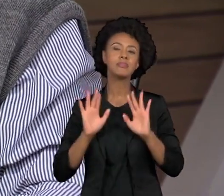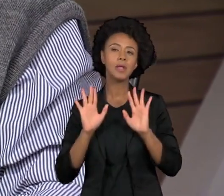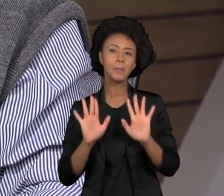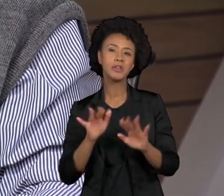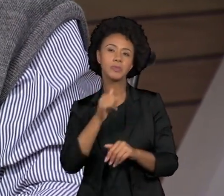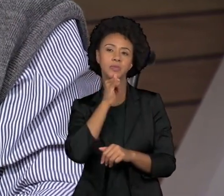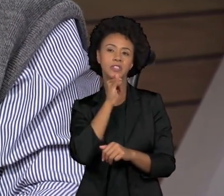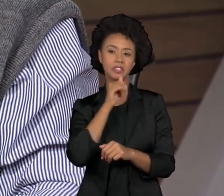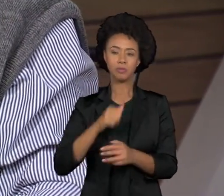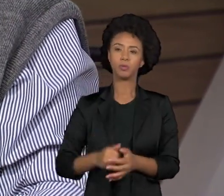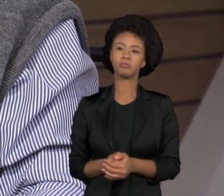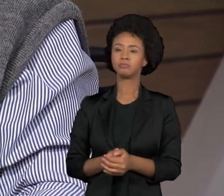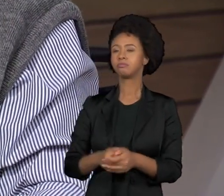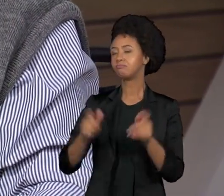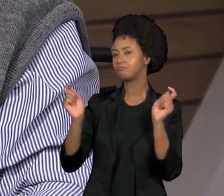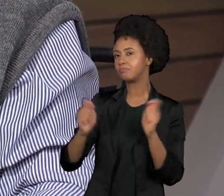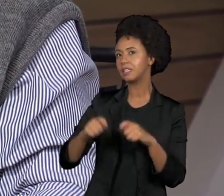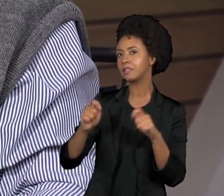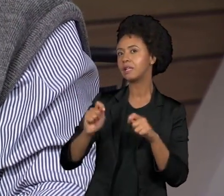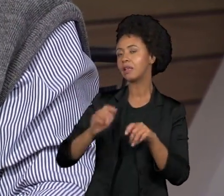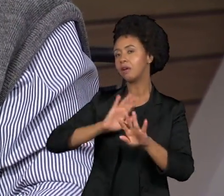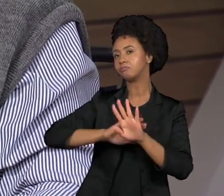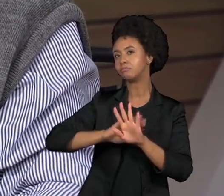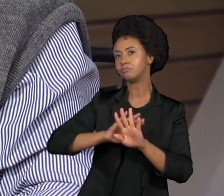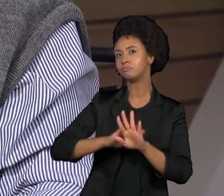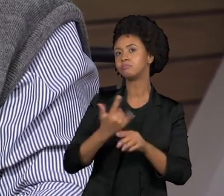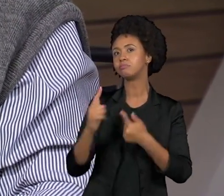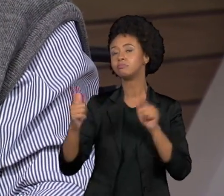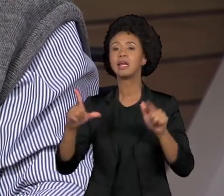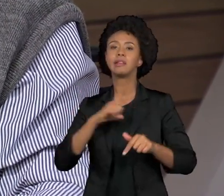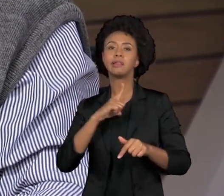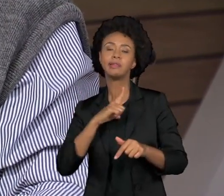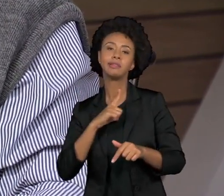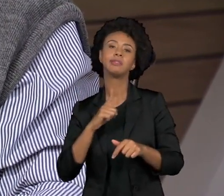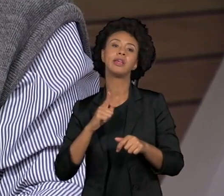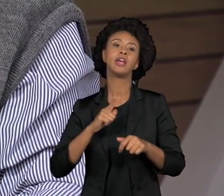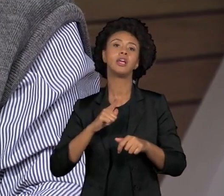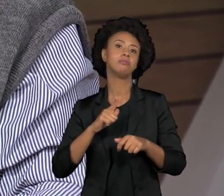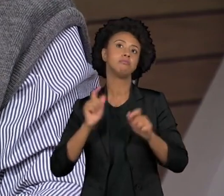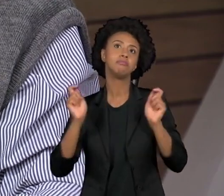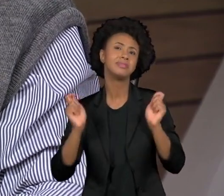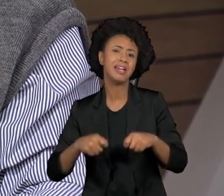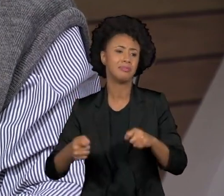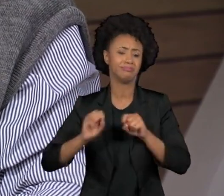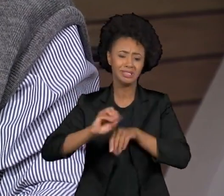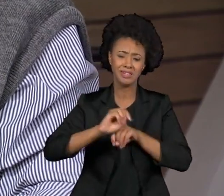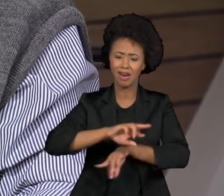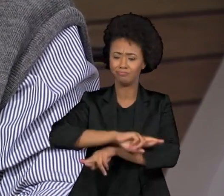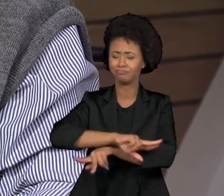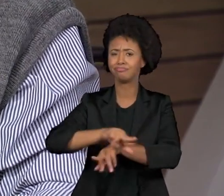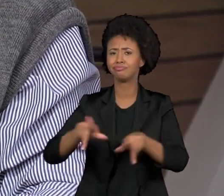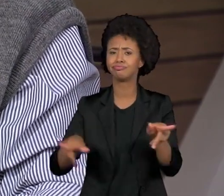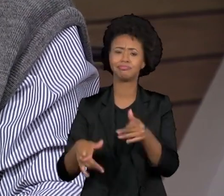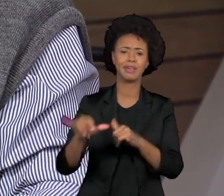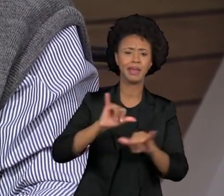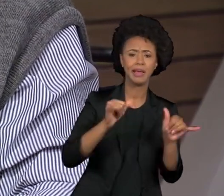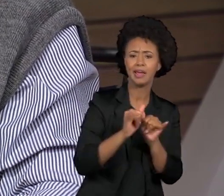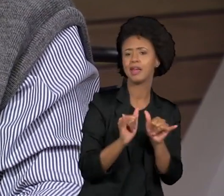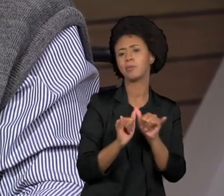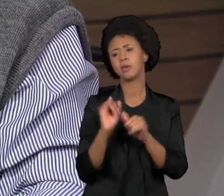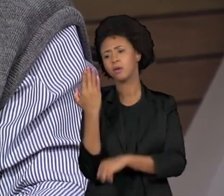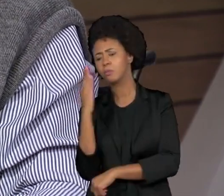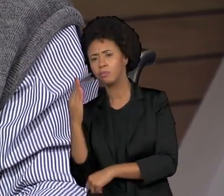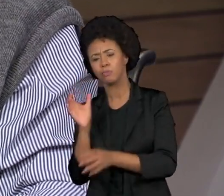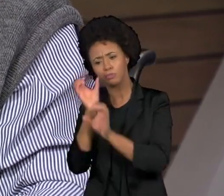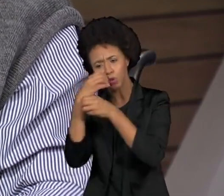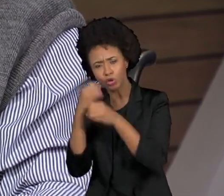pode estudar biologia, você pode ver células, você pode ver mitose, você pode ensinar química, você pode ver o efeito da temperatura